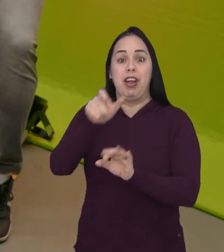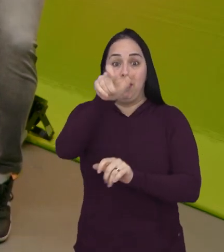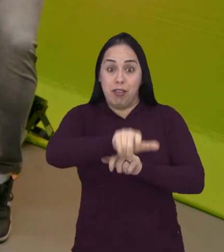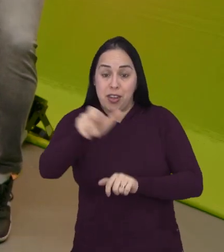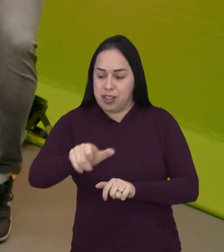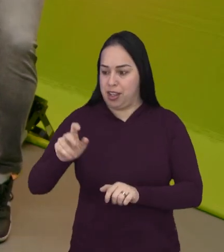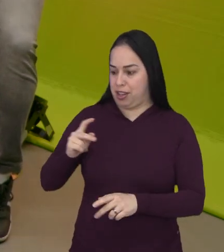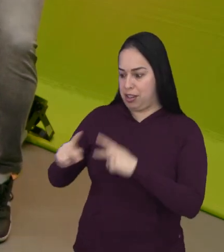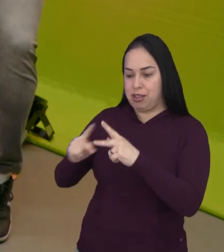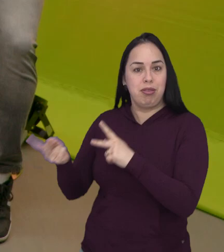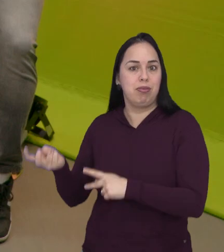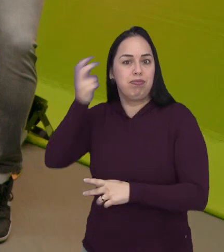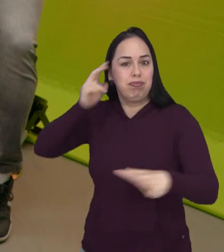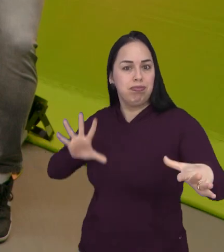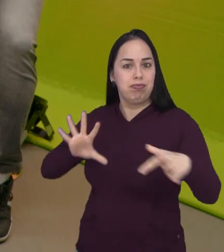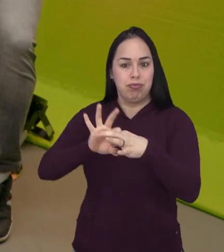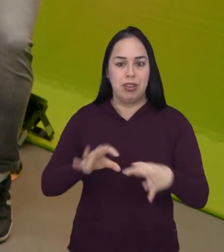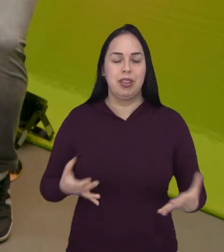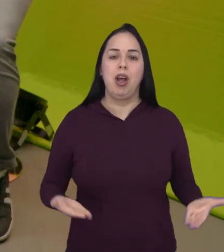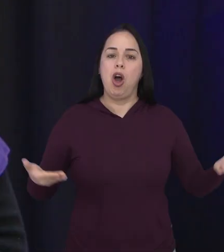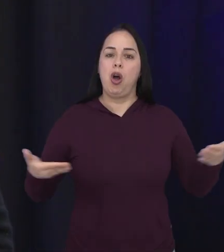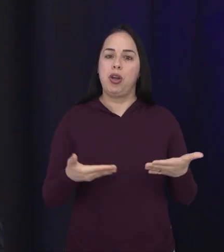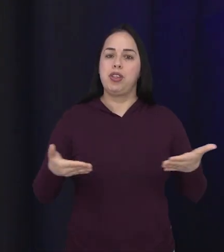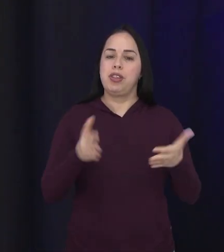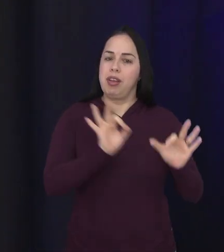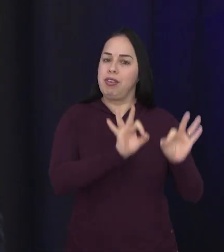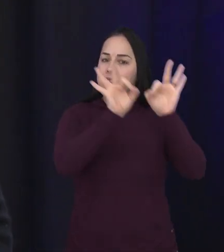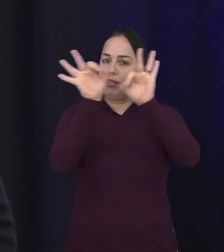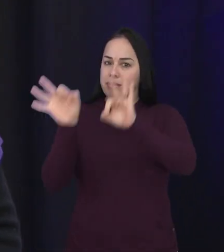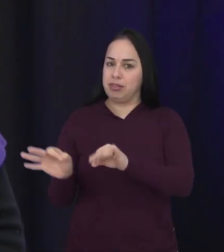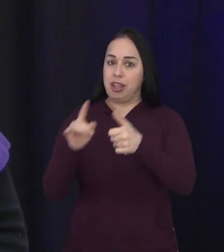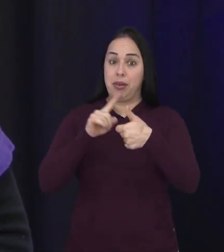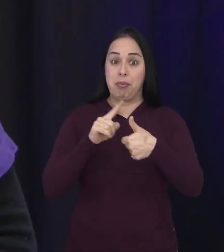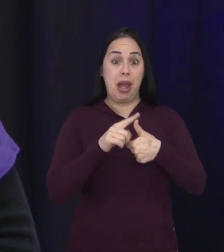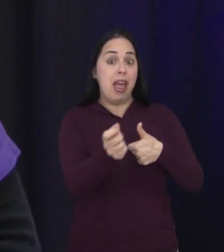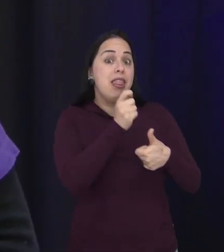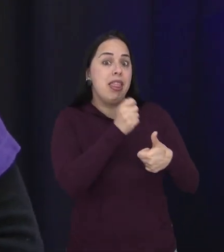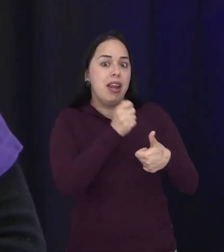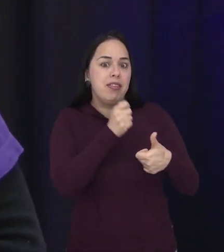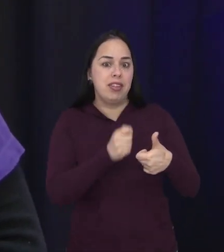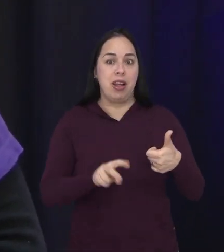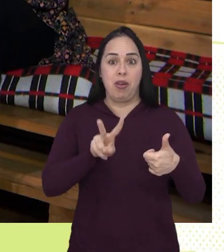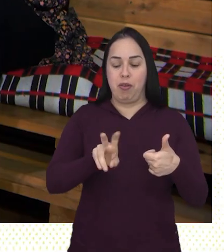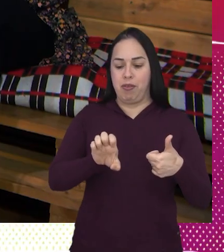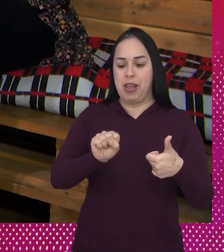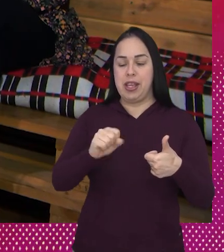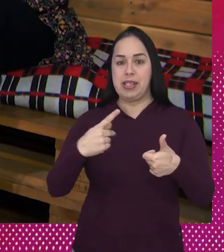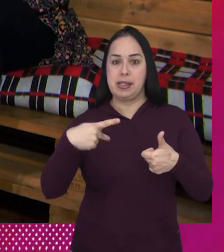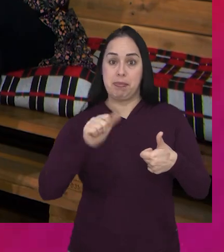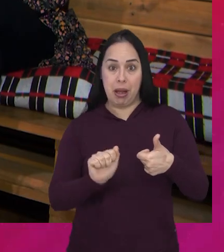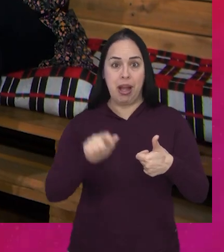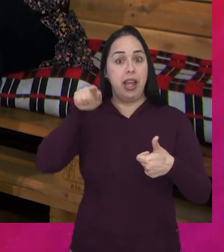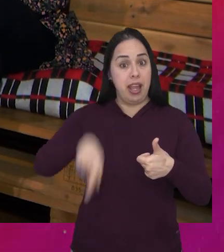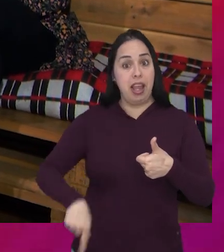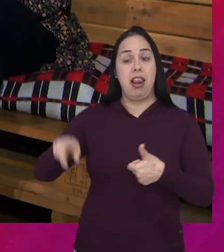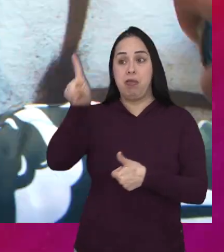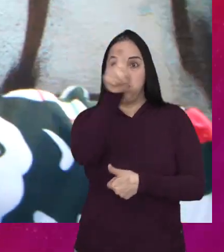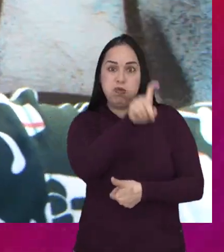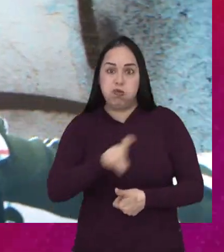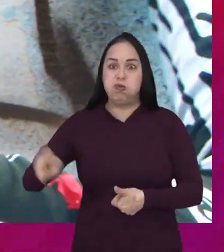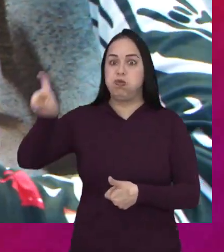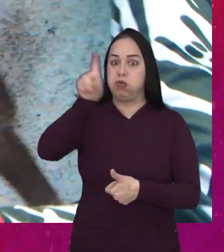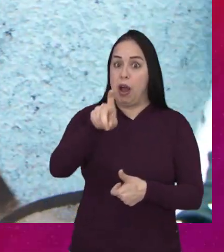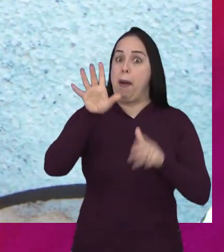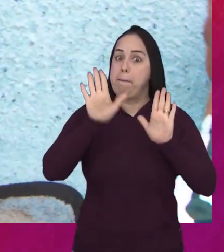conecta você à cultura da nossa cidade e região. Hoje você vai conferir uma entrevista com o Vespa, artista